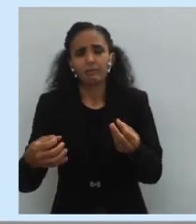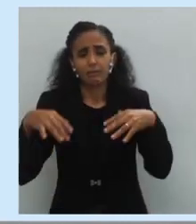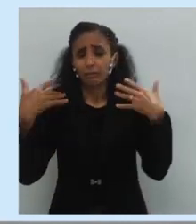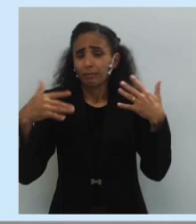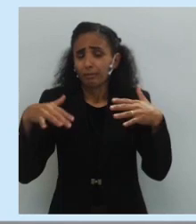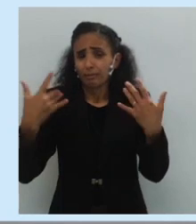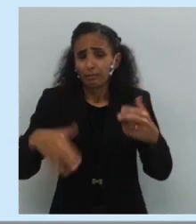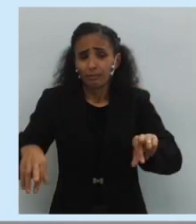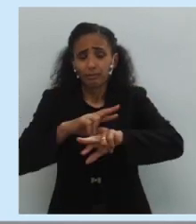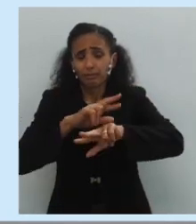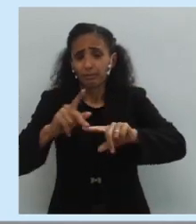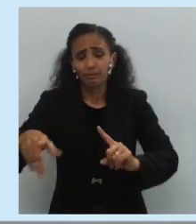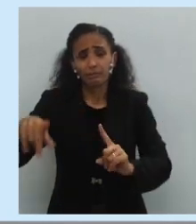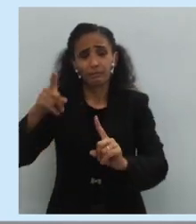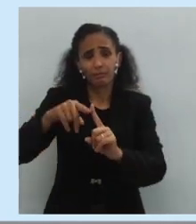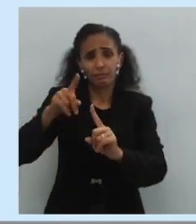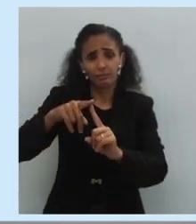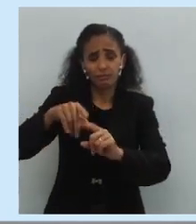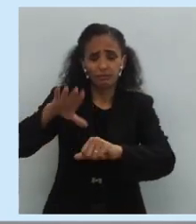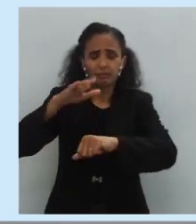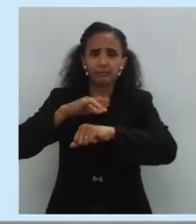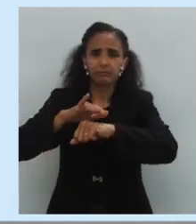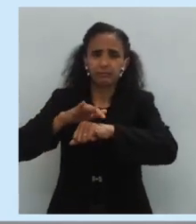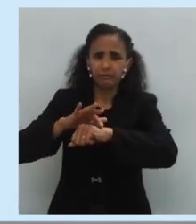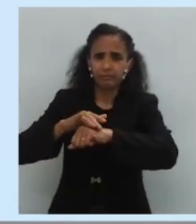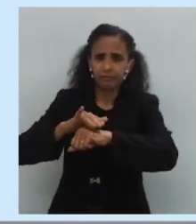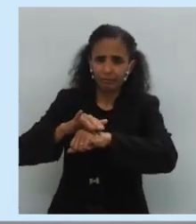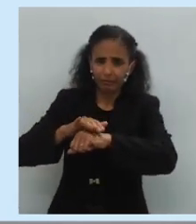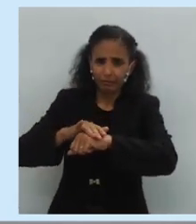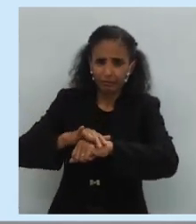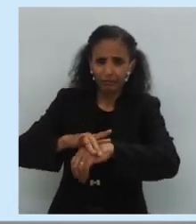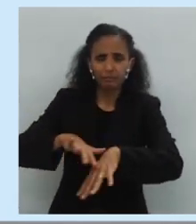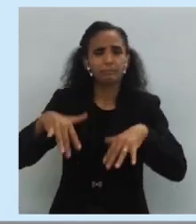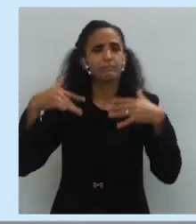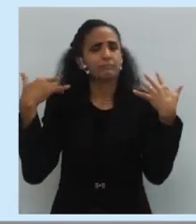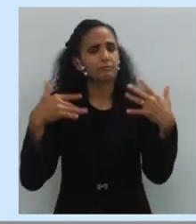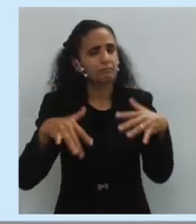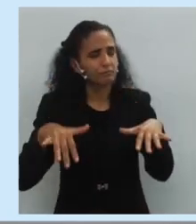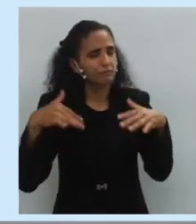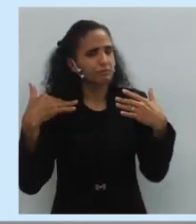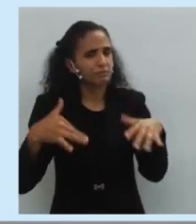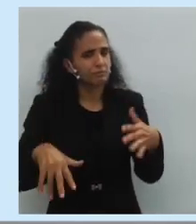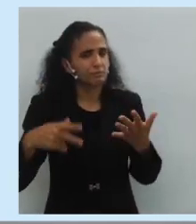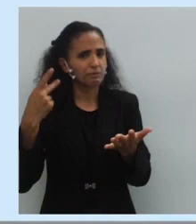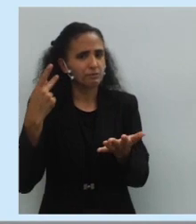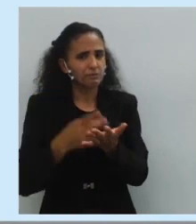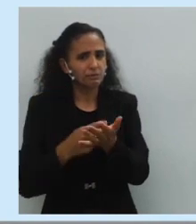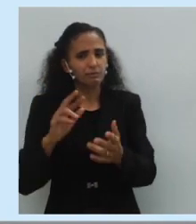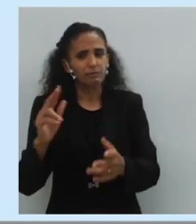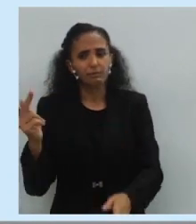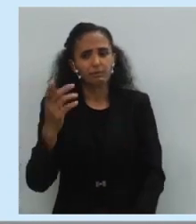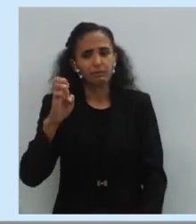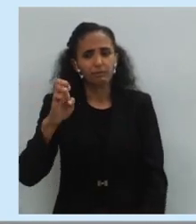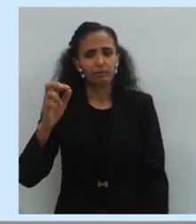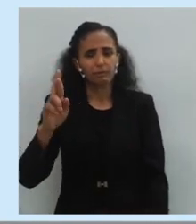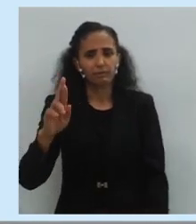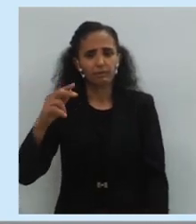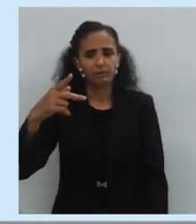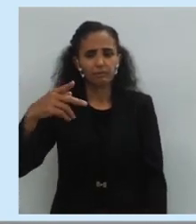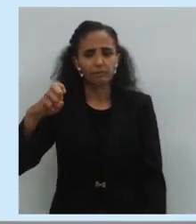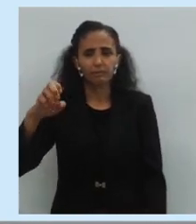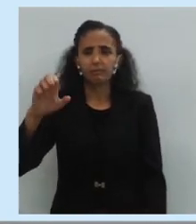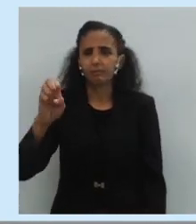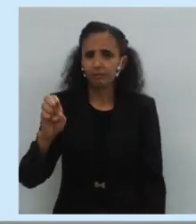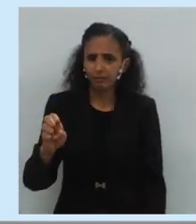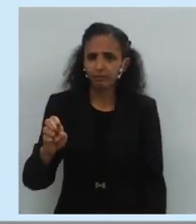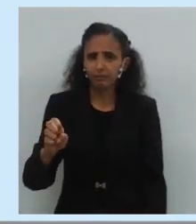criptocose, a pneumonia e a infecções por herpes simples e, no caso, as